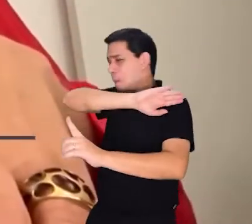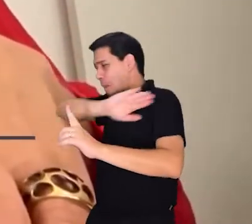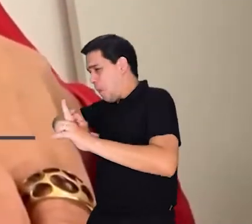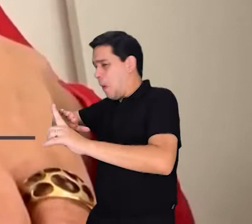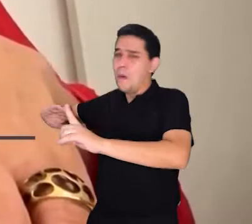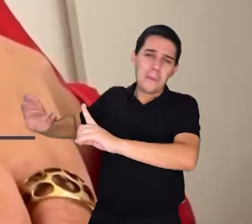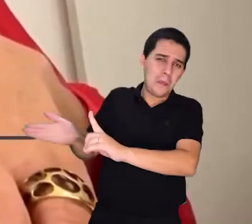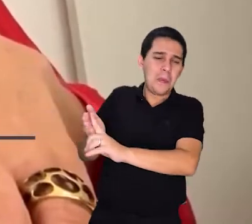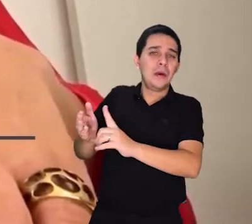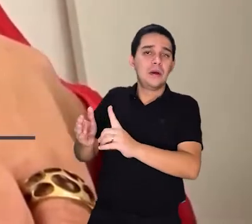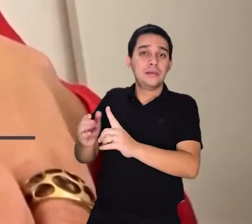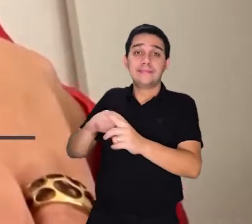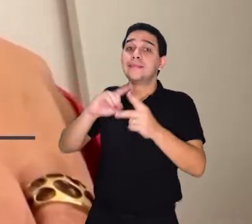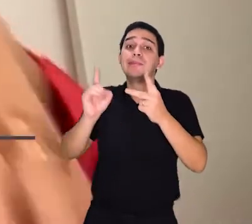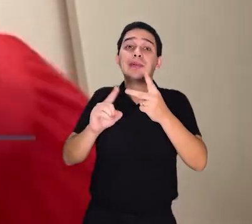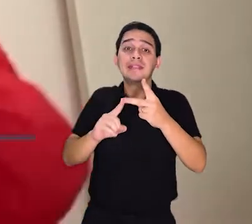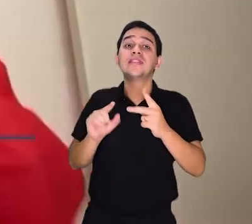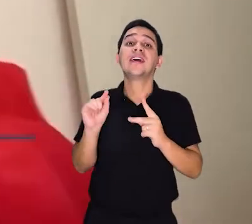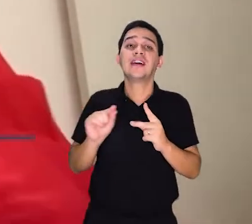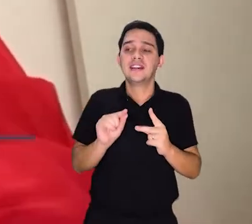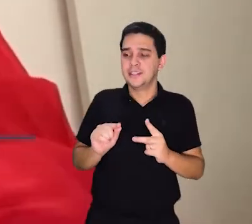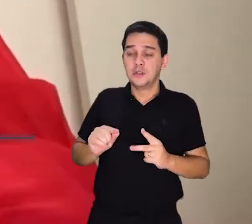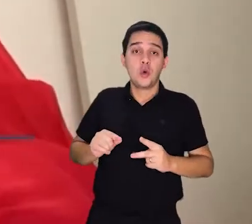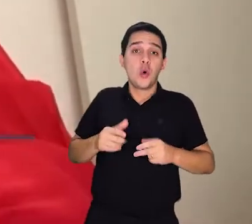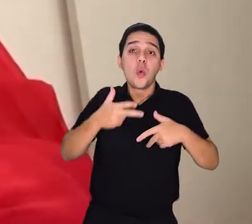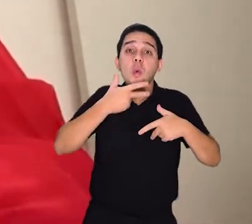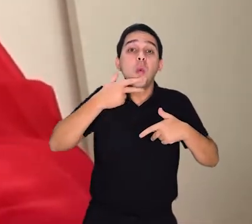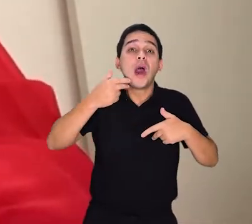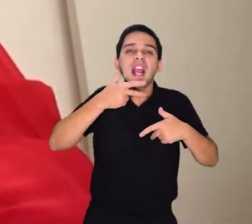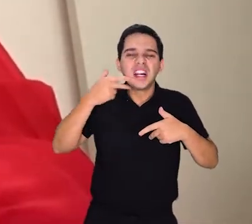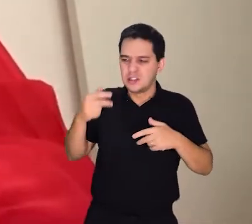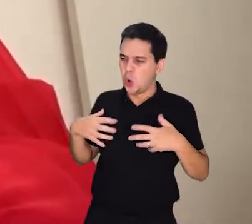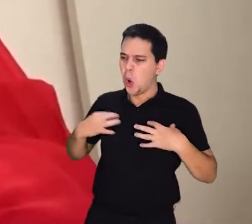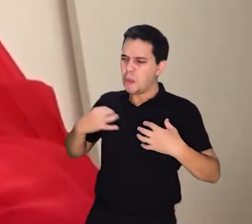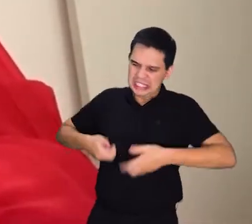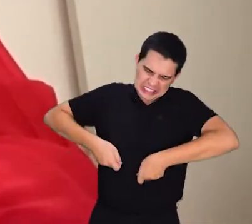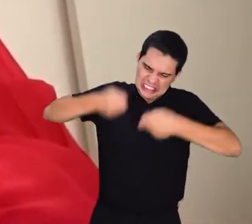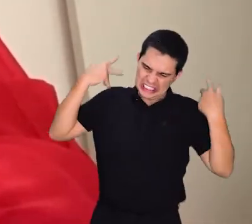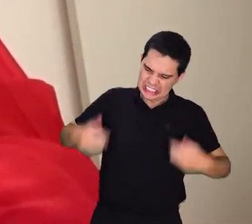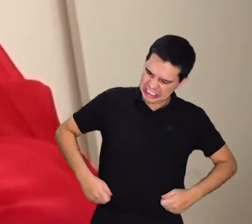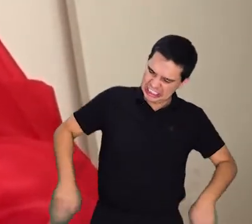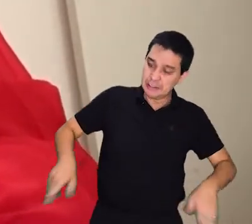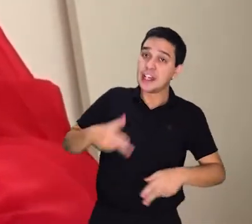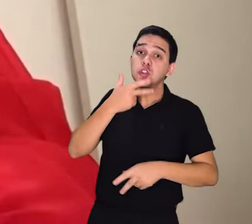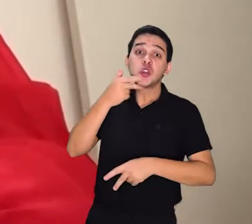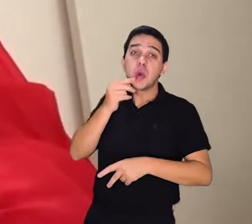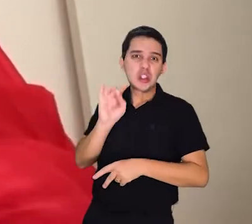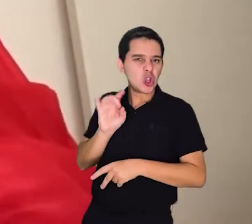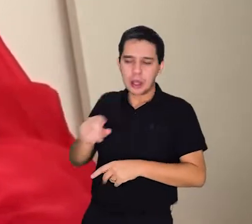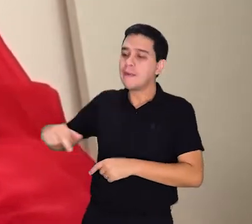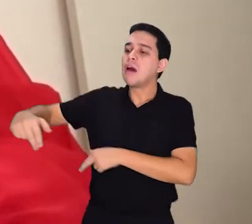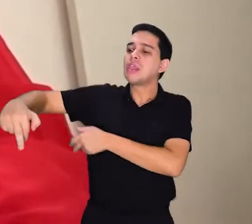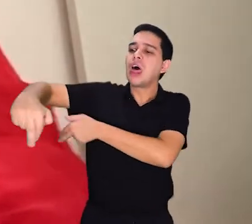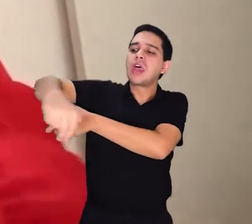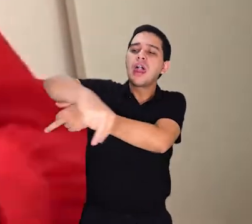para andar pela unidade, até serem levados ao local em que a agressão aconteceu. Né?